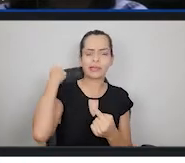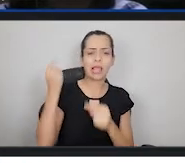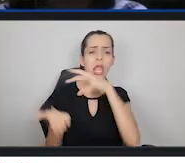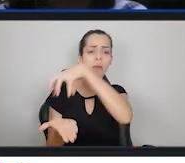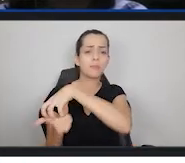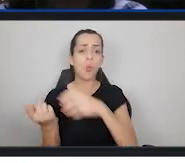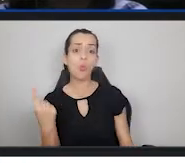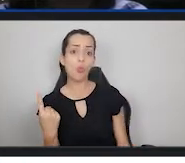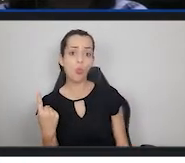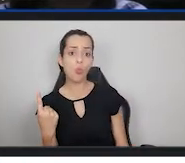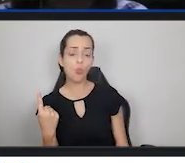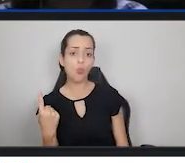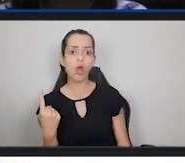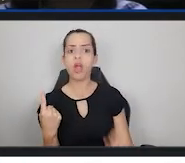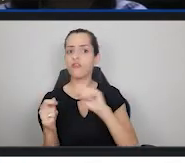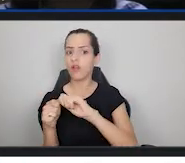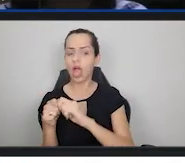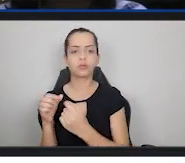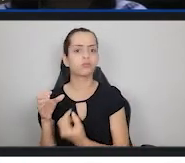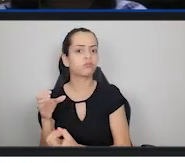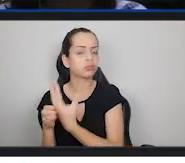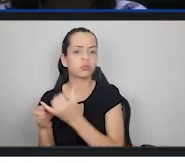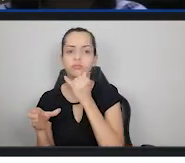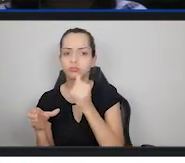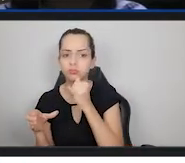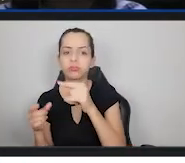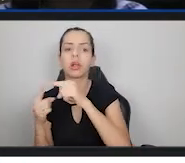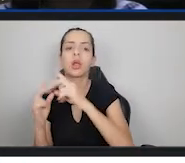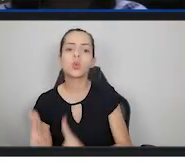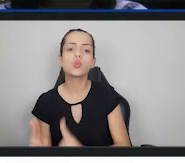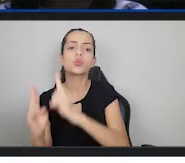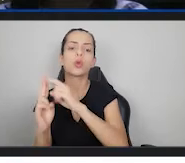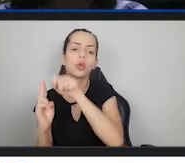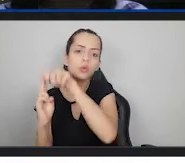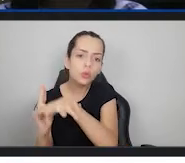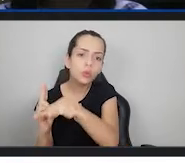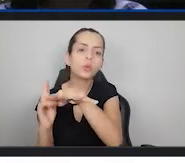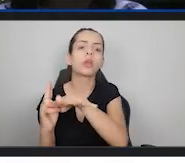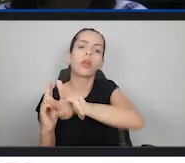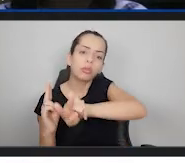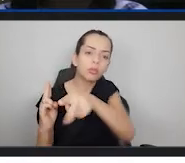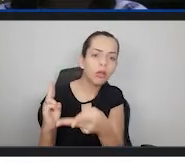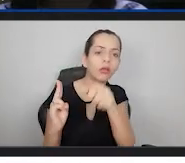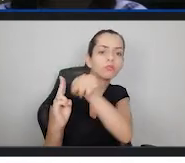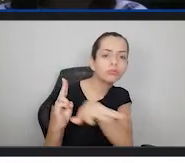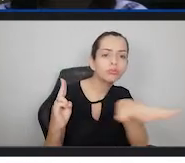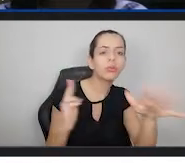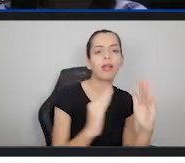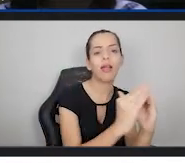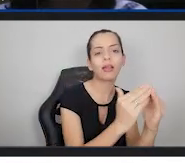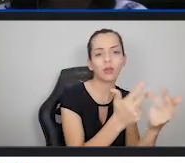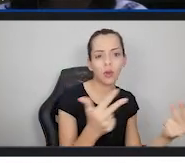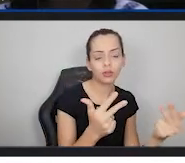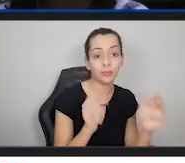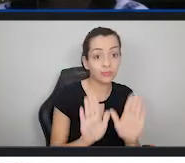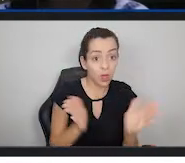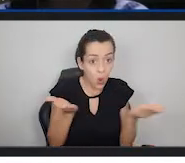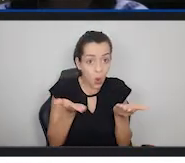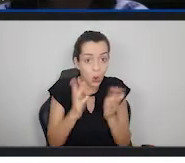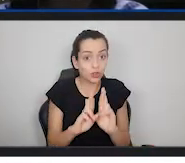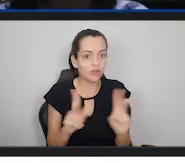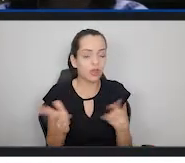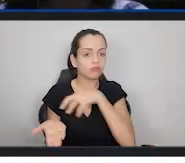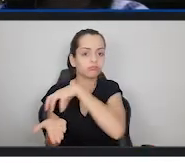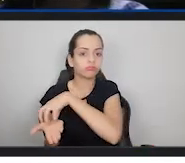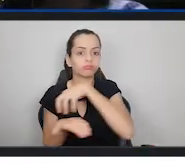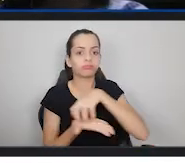da desverticalização, isso mudou, né? Hoje nós temos uma empresa de geração, uma de transmissão, uma de distribuição. A distribuidora, ela